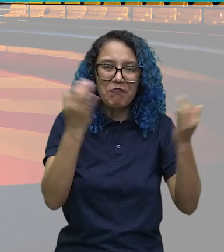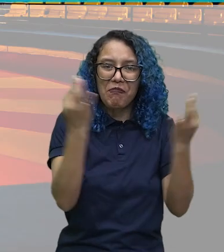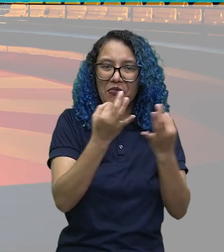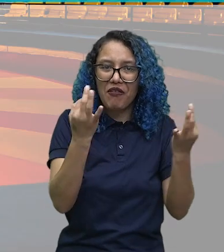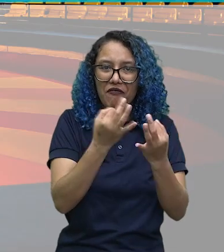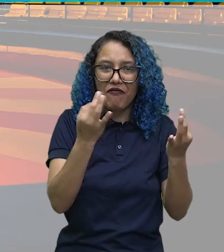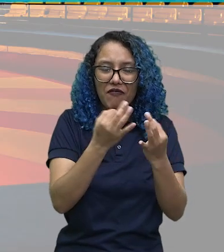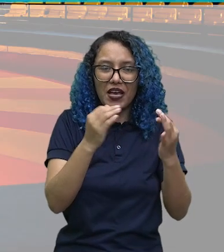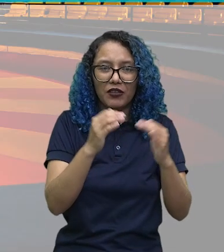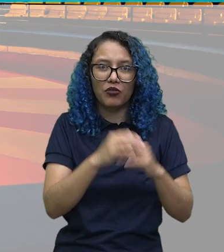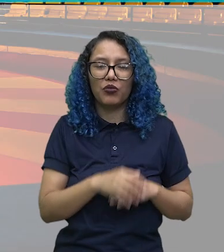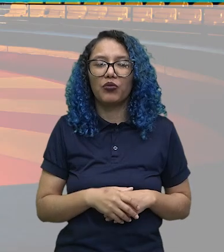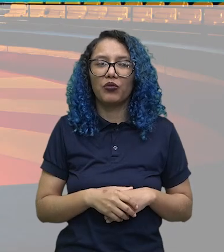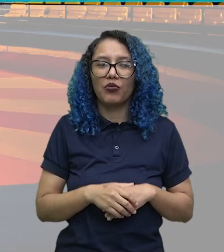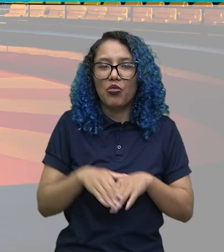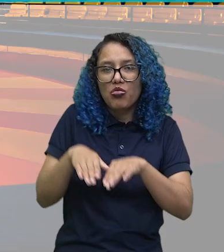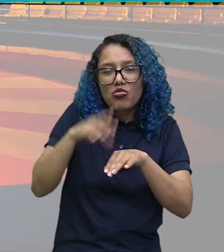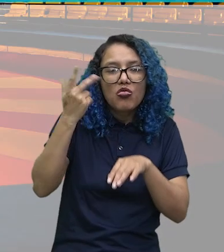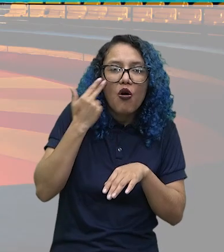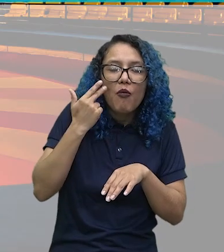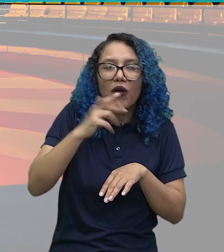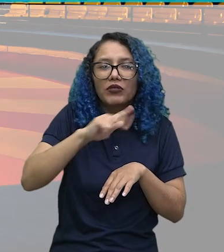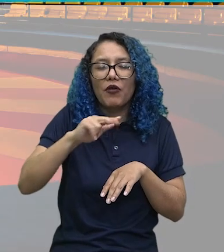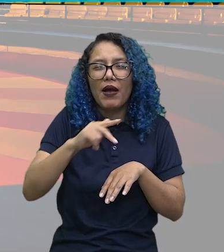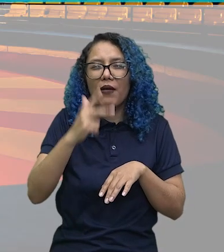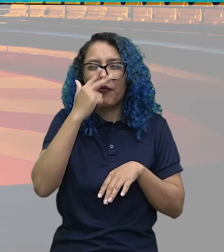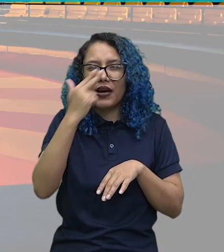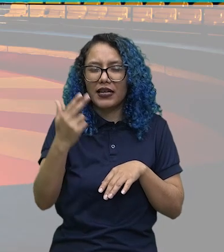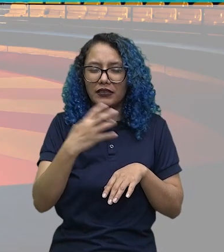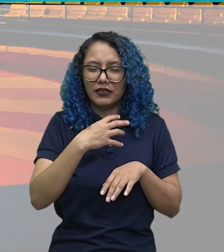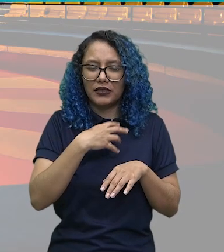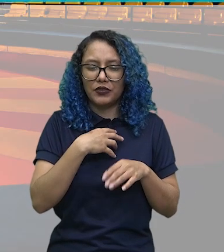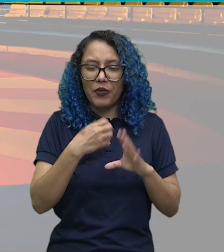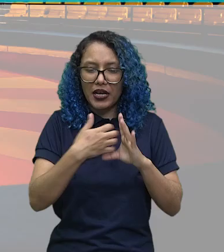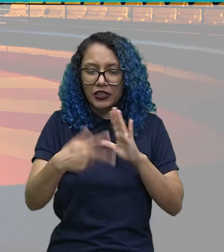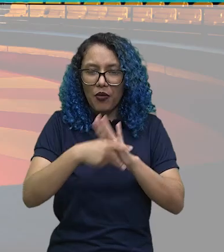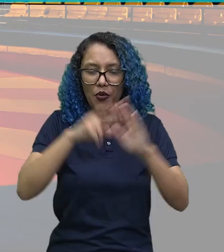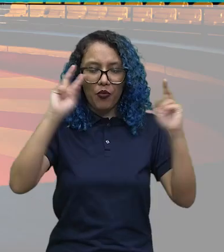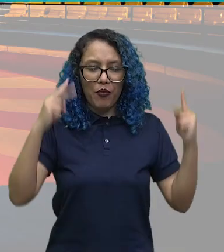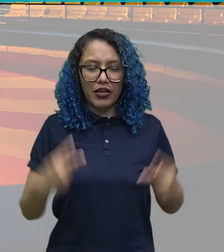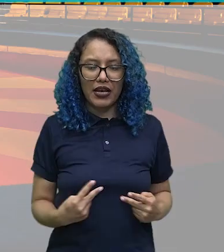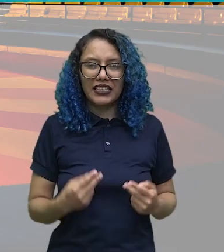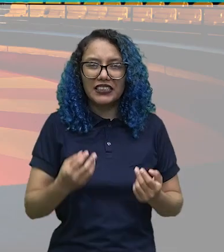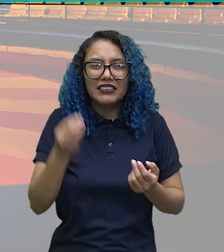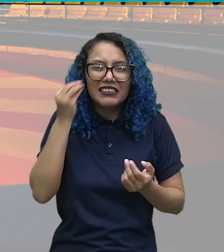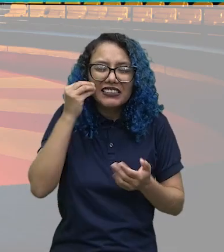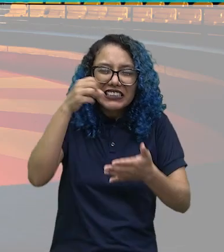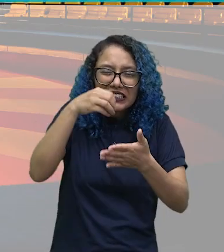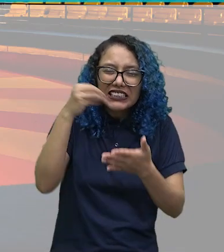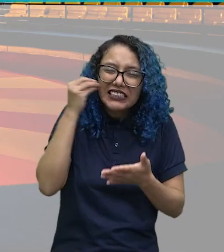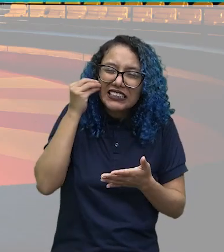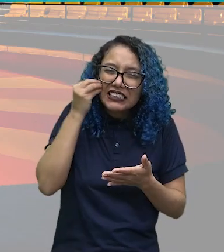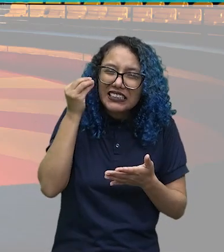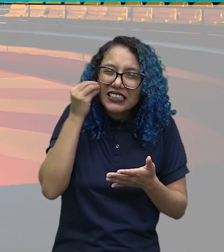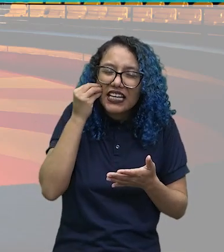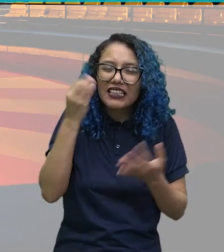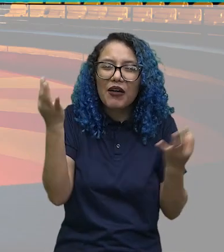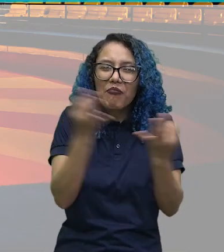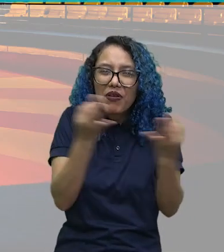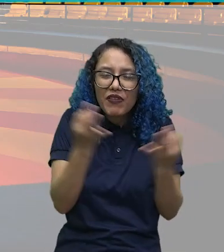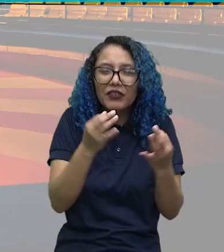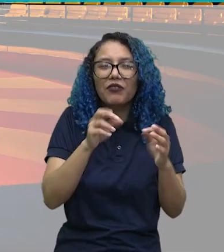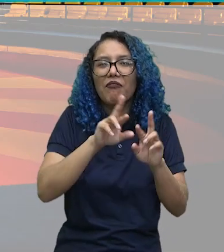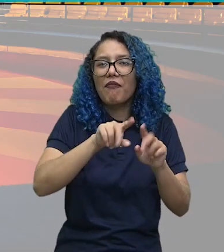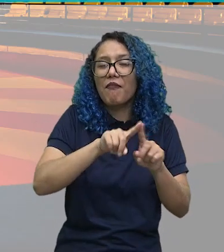do comum. É um espelho do humano tentando ser perfeito. E justamente por isso pode ser tão